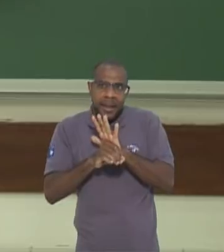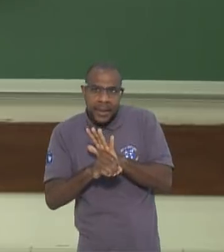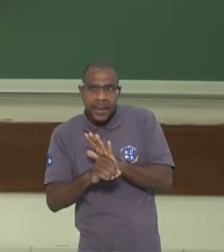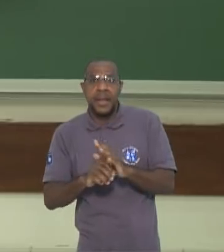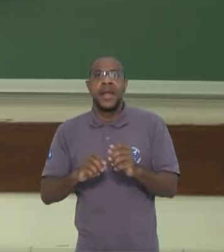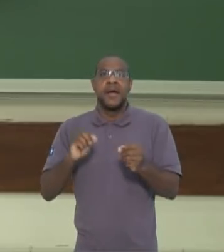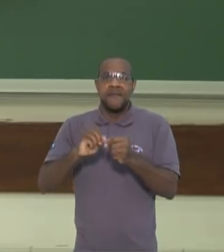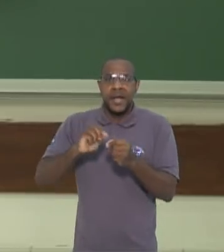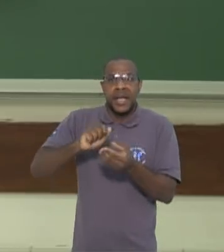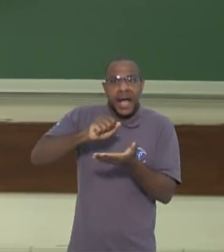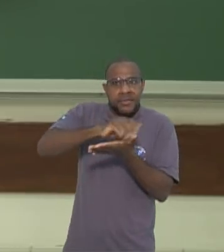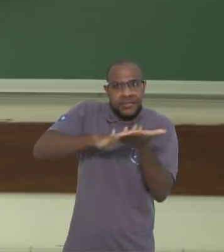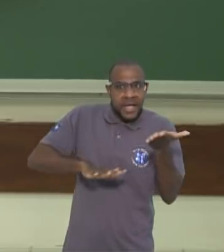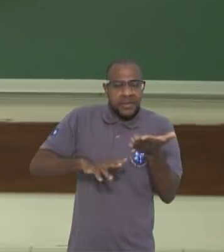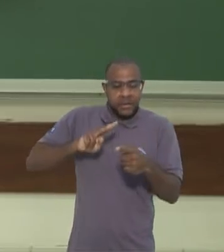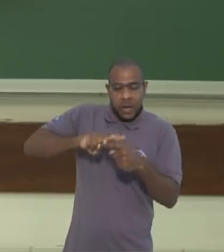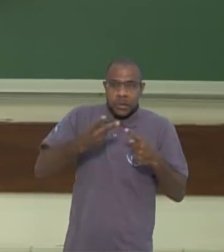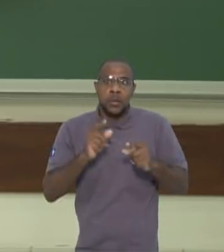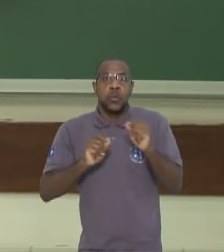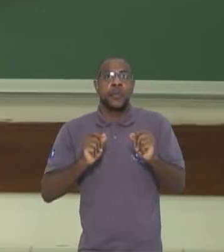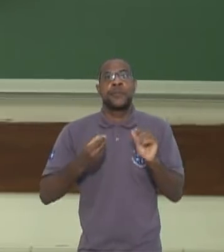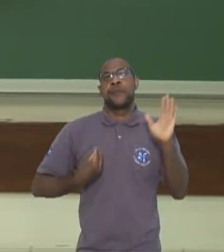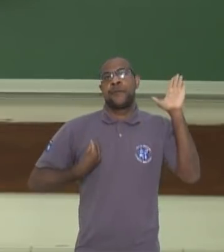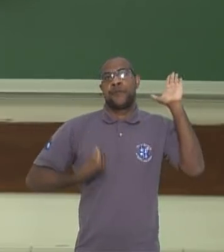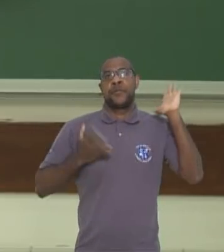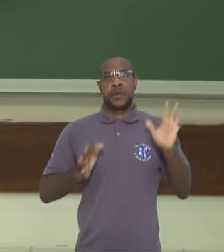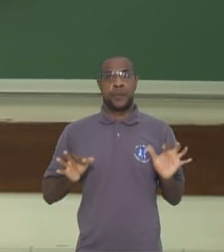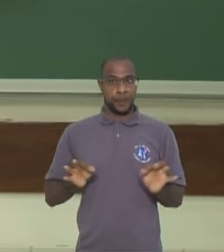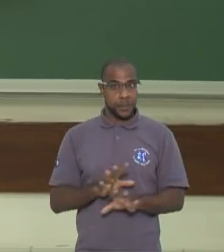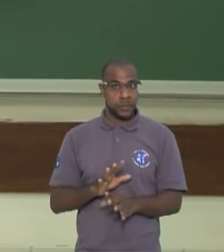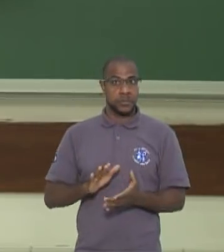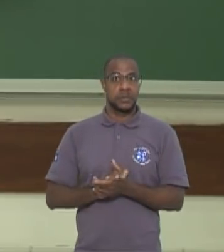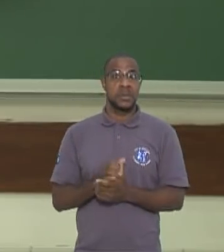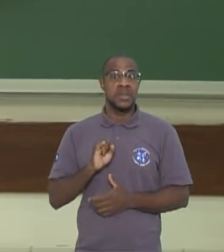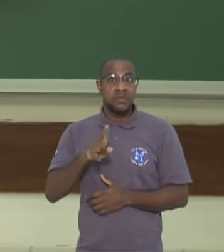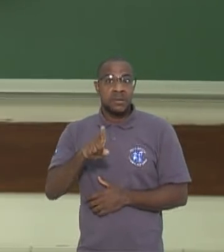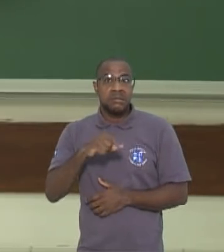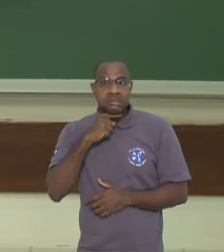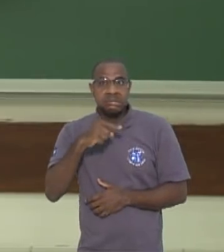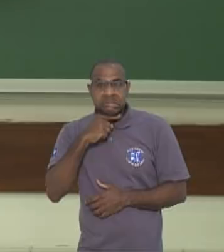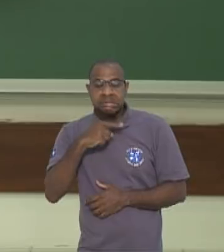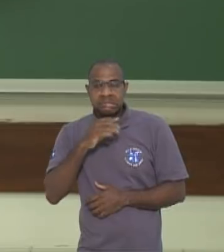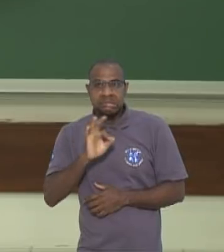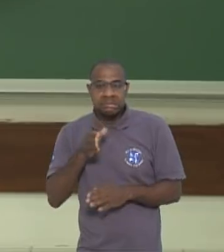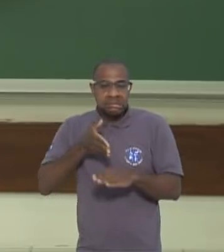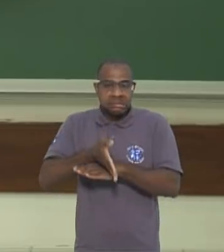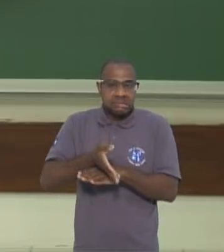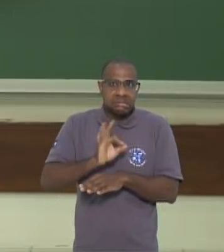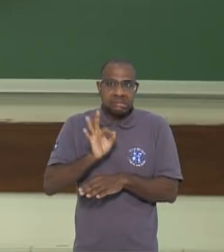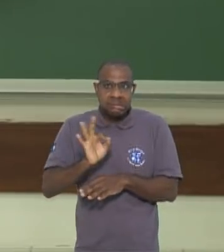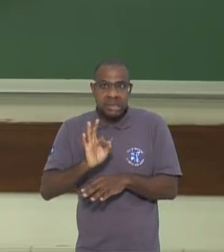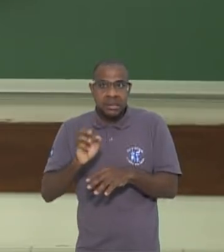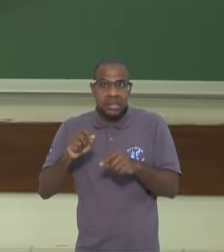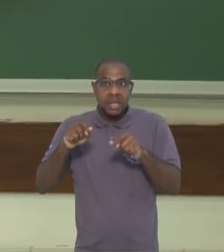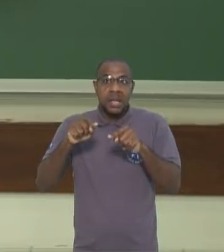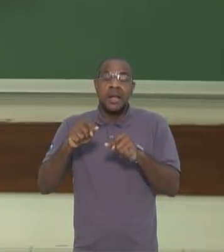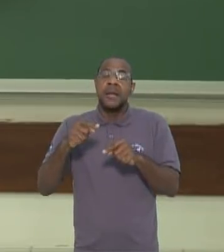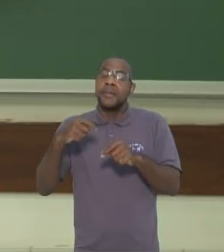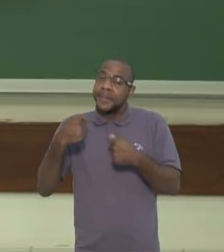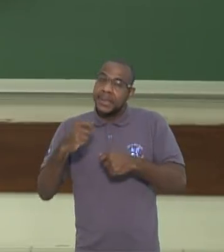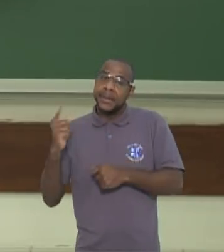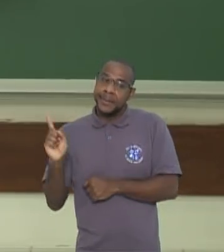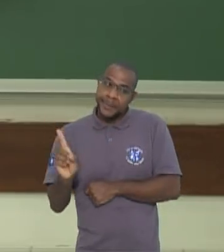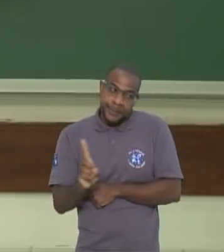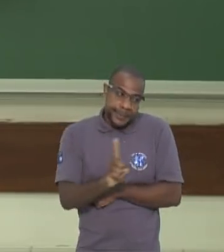garantiram a presença em aula. Se você não está acessando o Classroom, você está indo buscar o material no colégio, não esqueça de sempre ligar no colégio, entrar